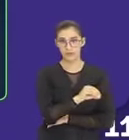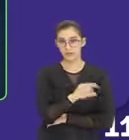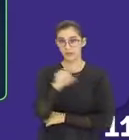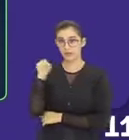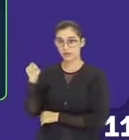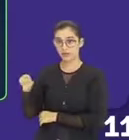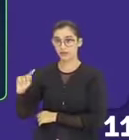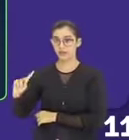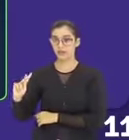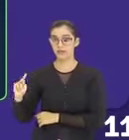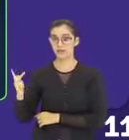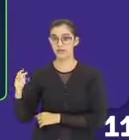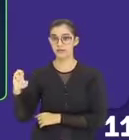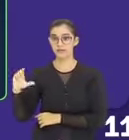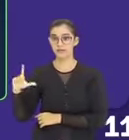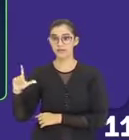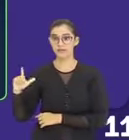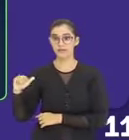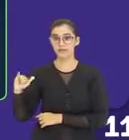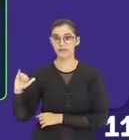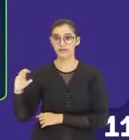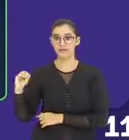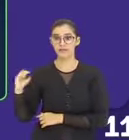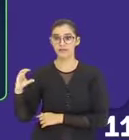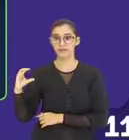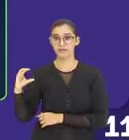Deixa eu ficar um minuto contigo aqui para eu falar contigo.